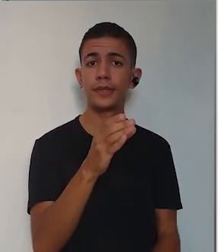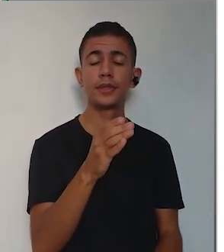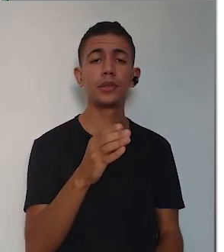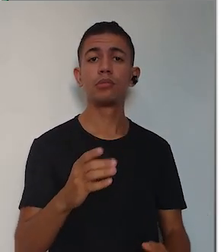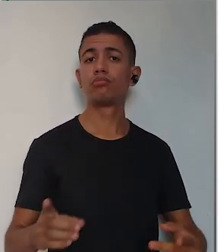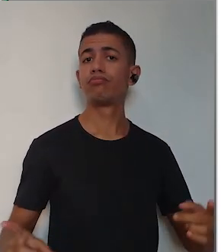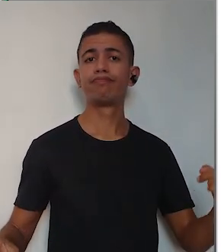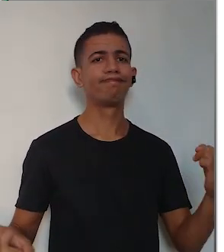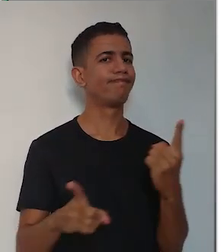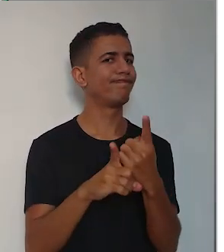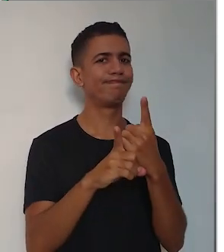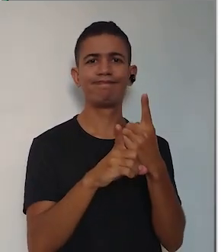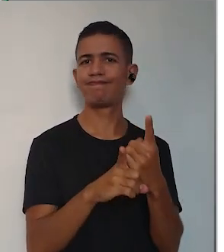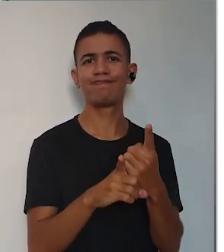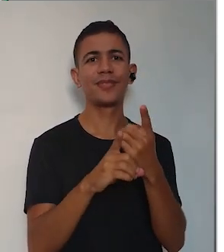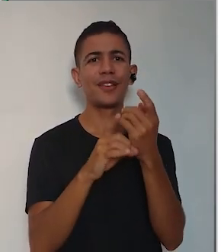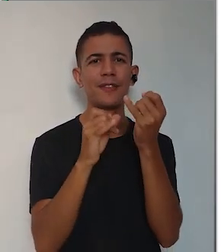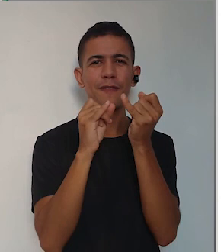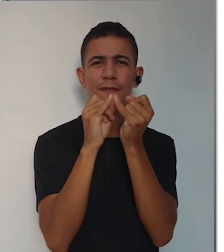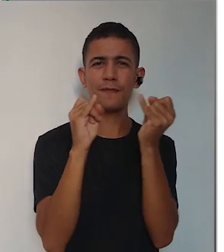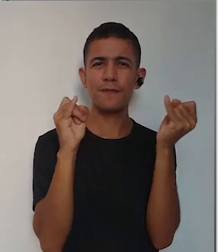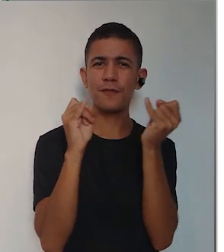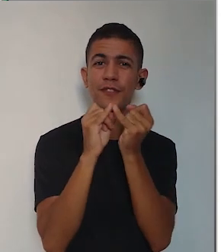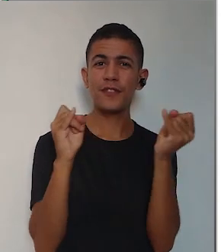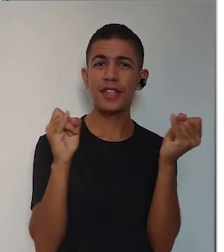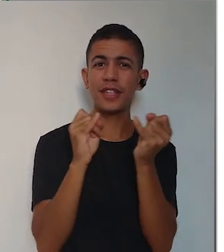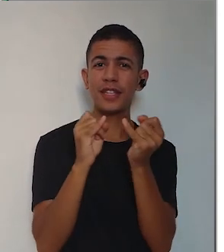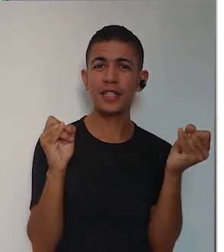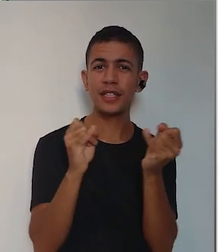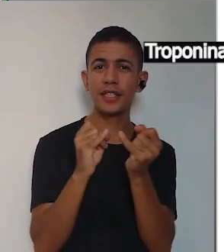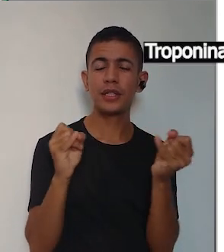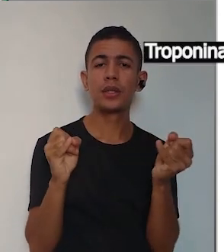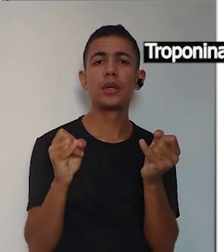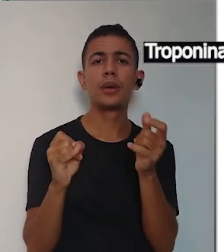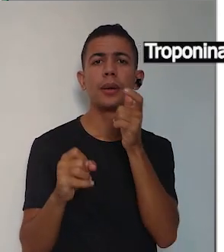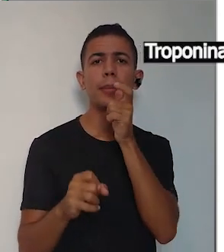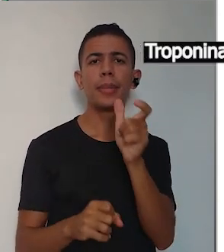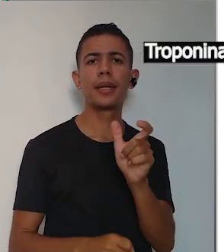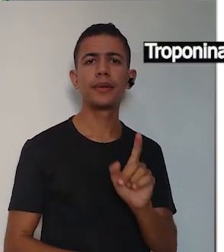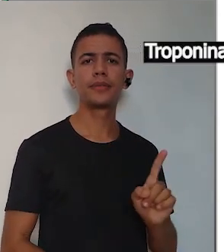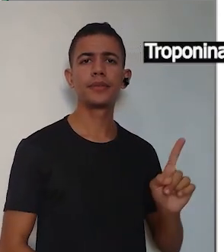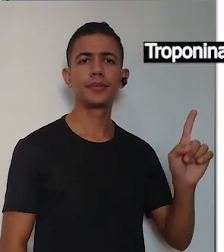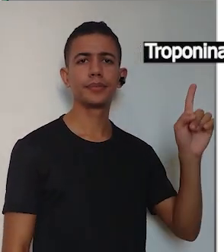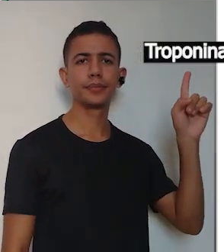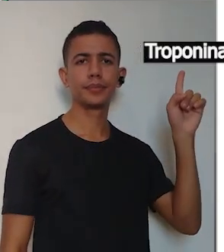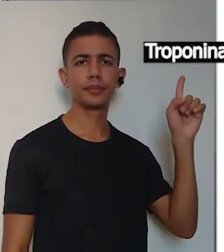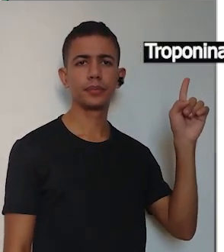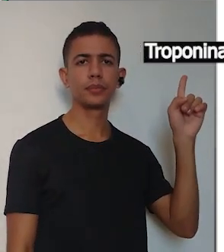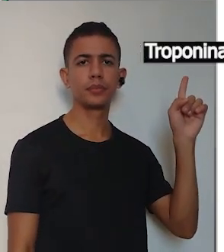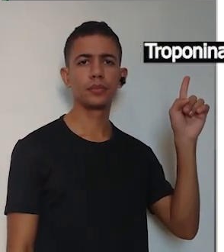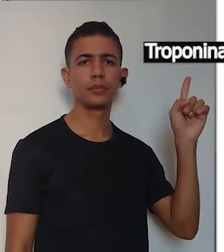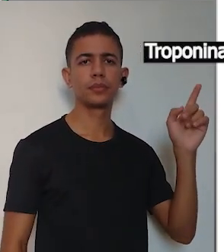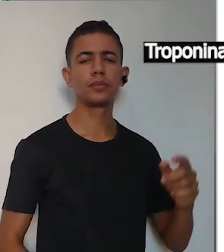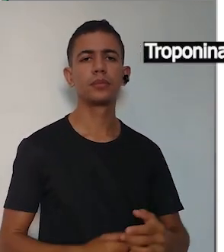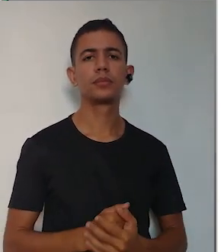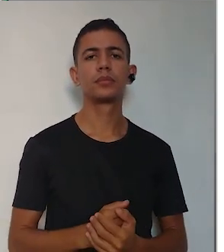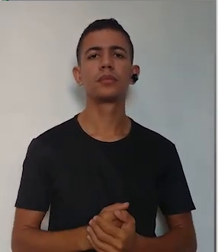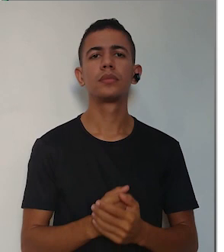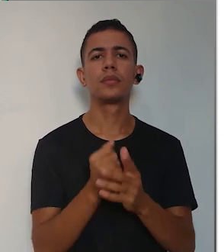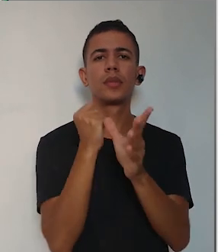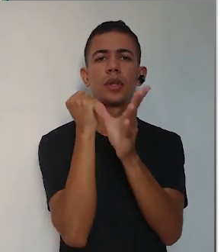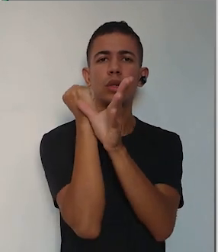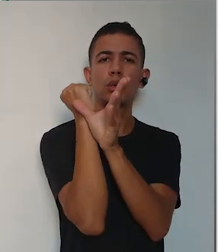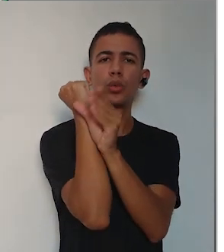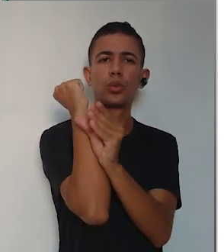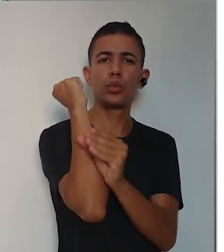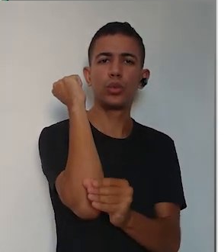não encontramos o miofilamento fino, denominado de troponina, que está presente